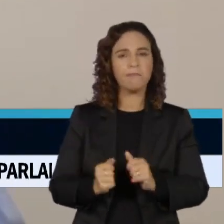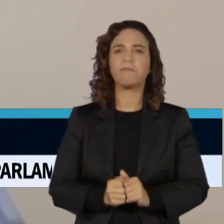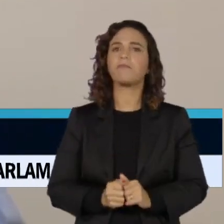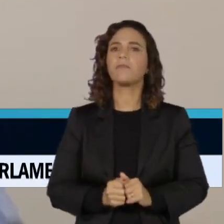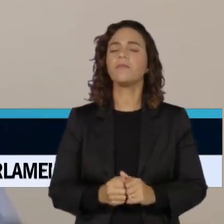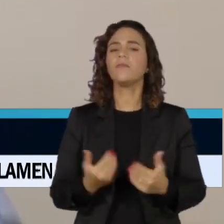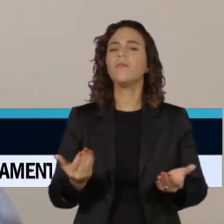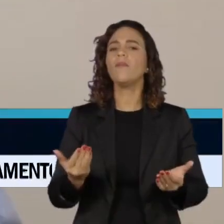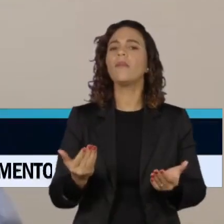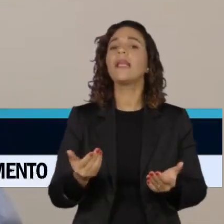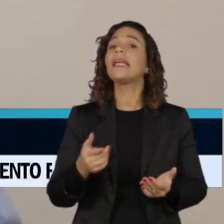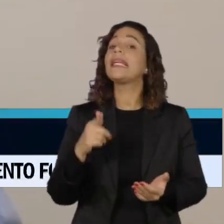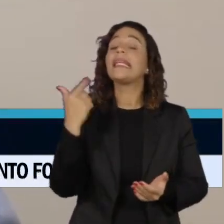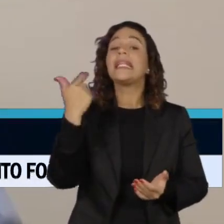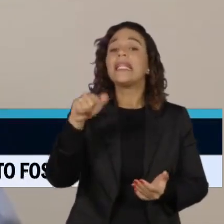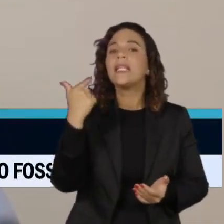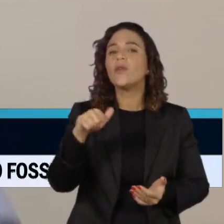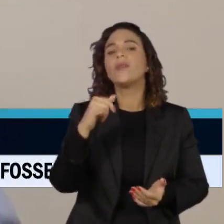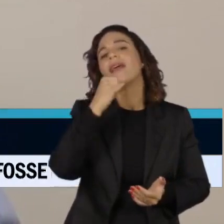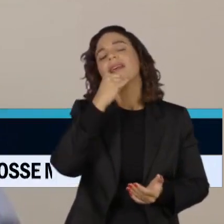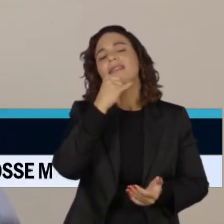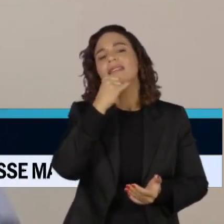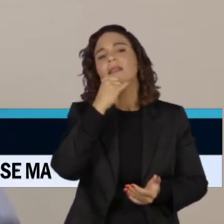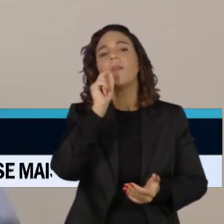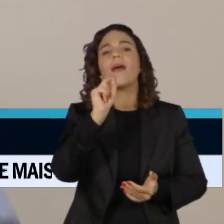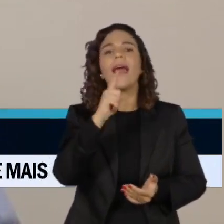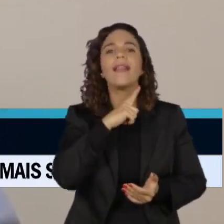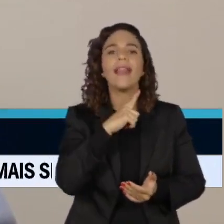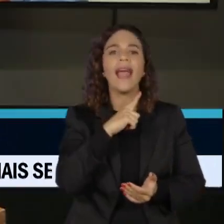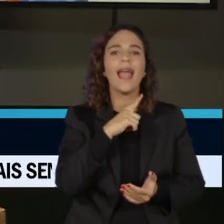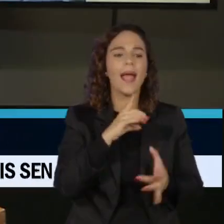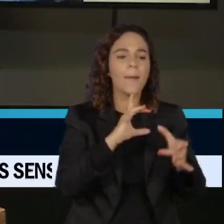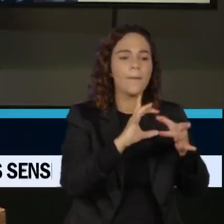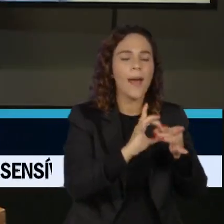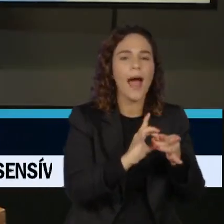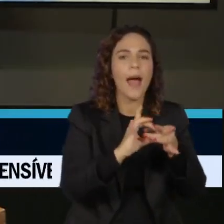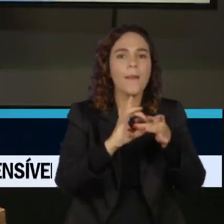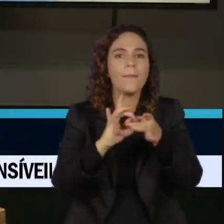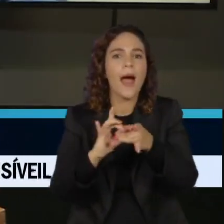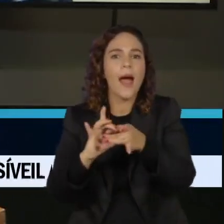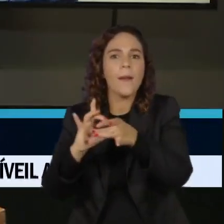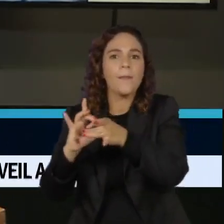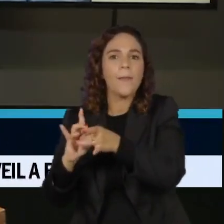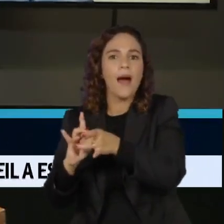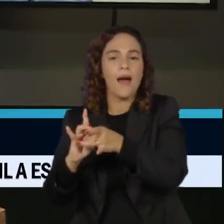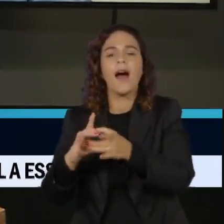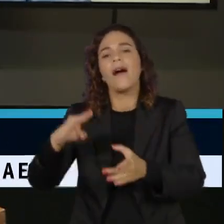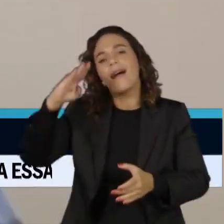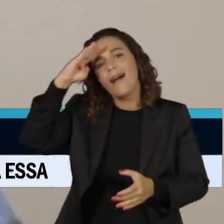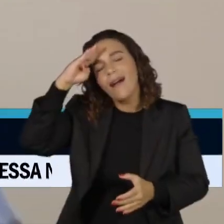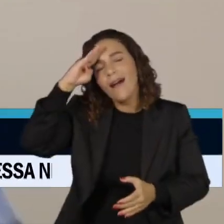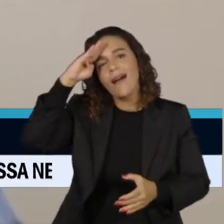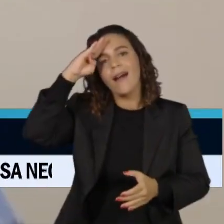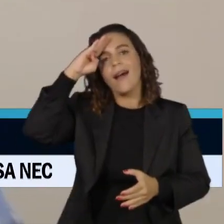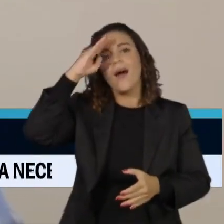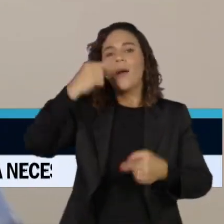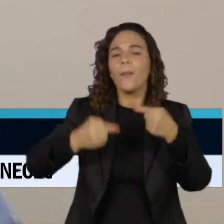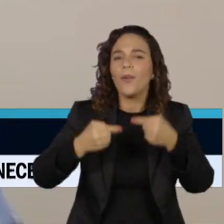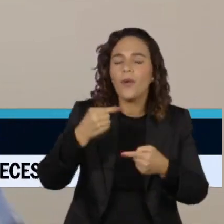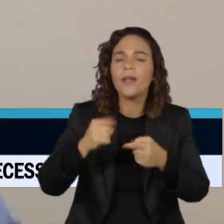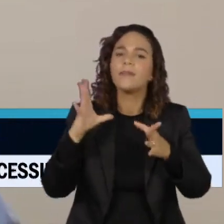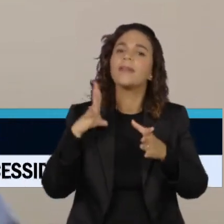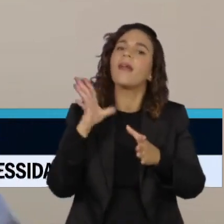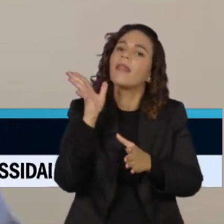não há correlação de forças favorável para isso nesse momento. Isso tem que ser construído ao longo do tempo. E eu acho que, nesse